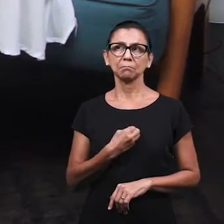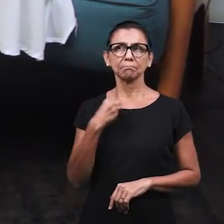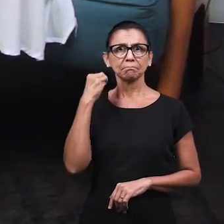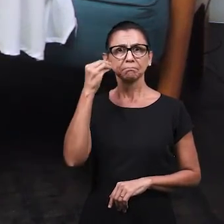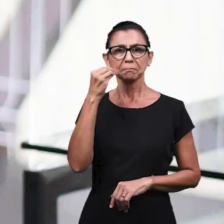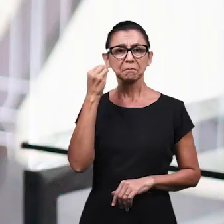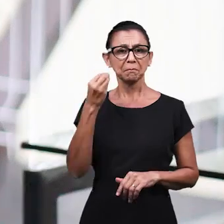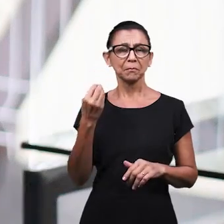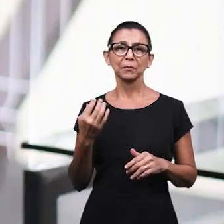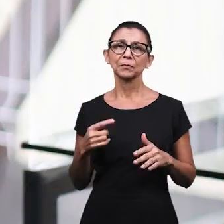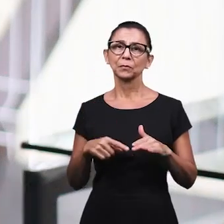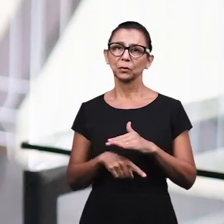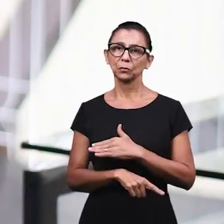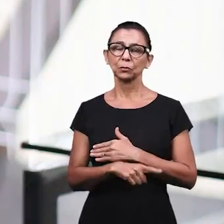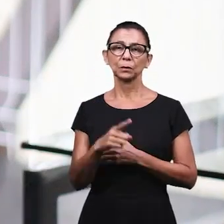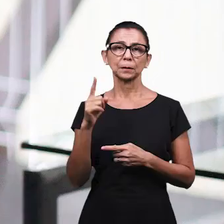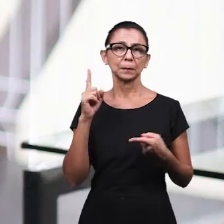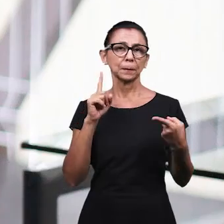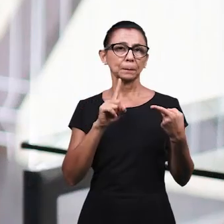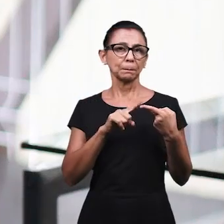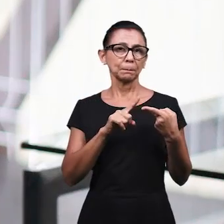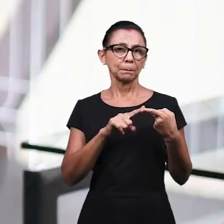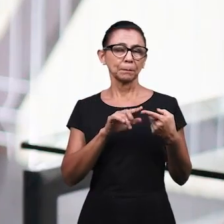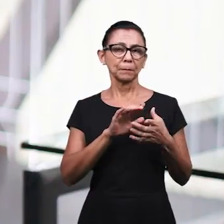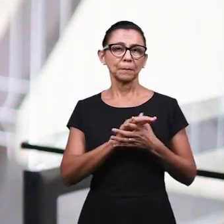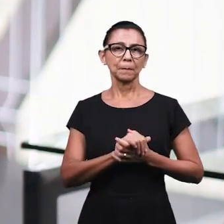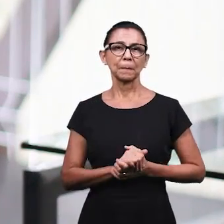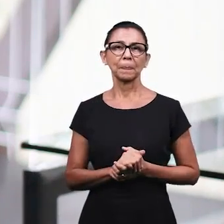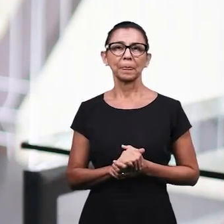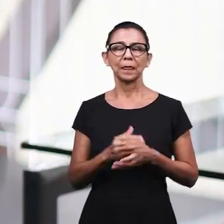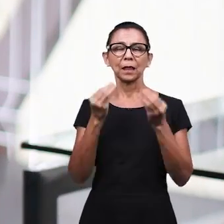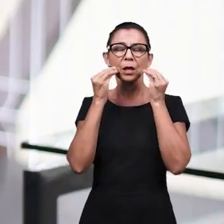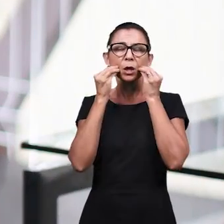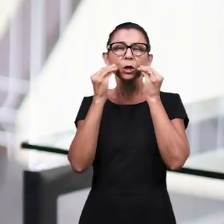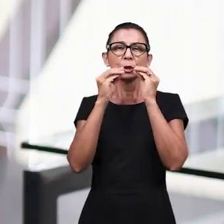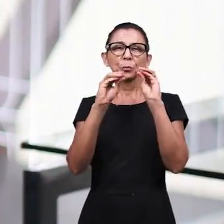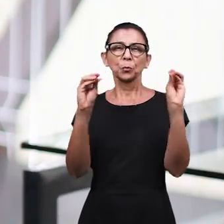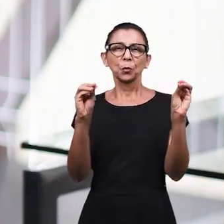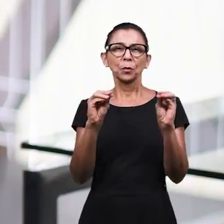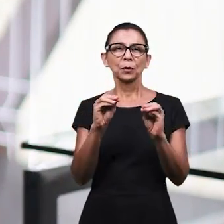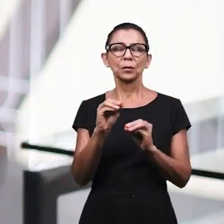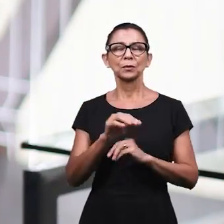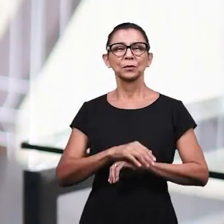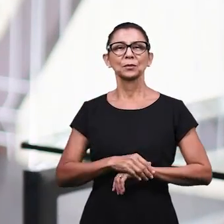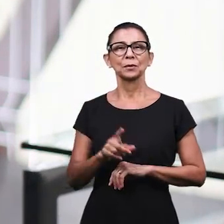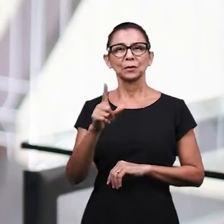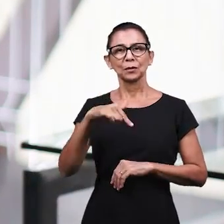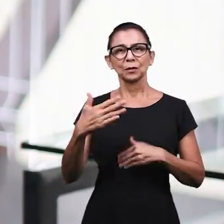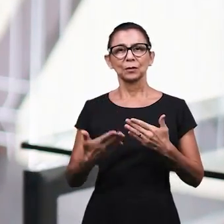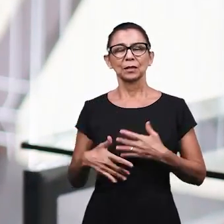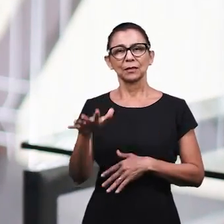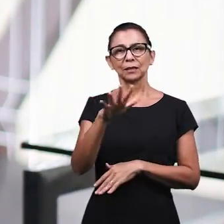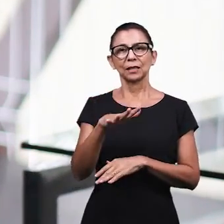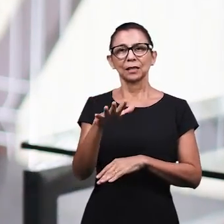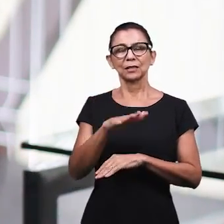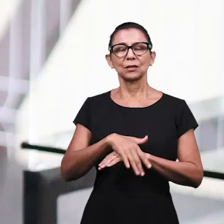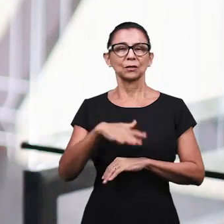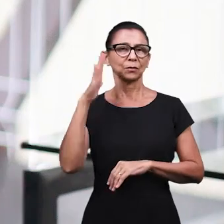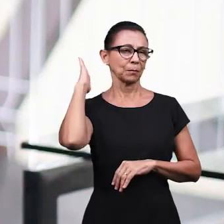muito grande. E primeiro, para os irmãos de Belém, beijo, os irmãos Pará.